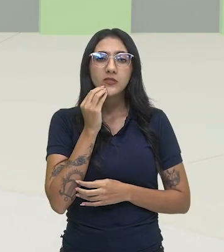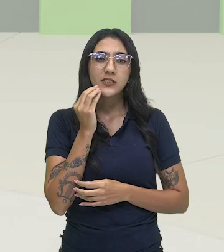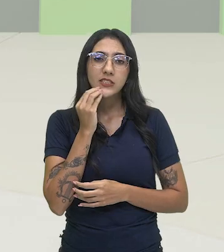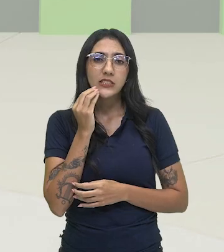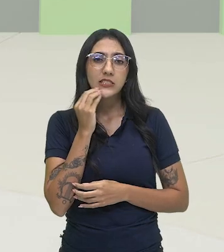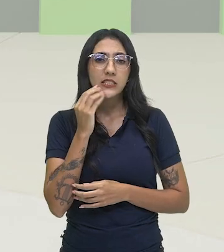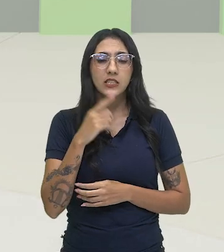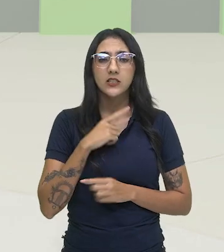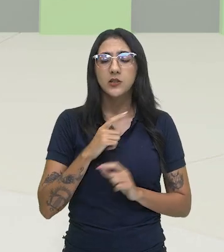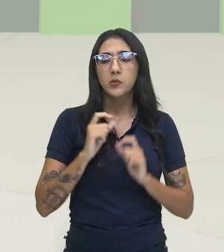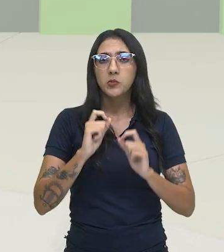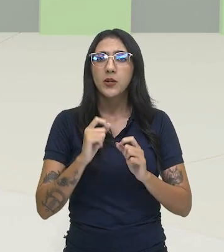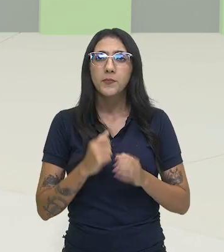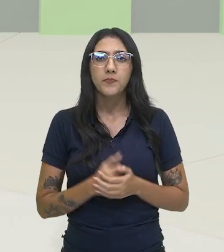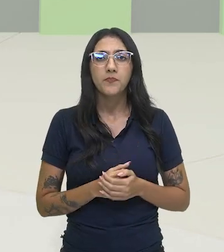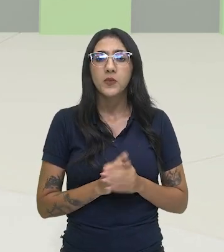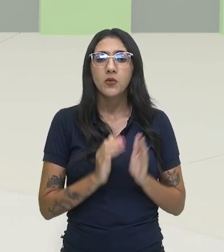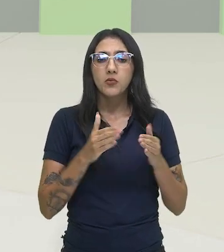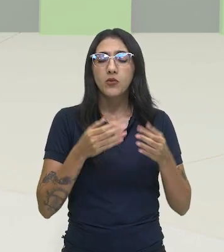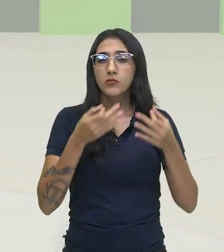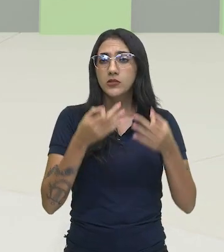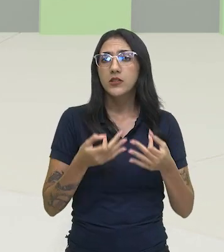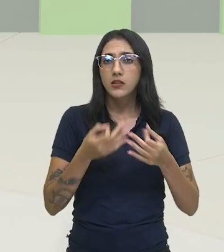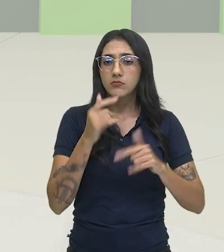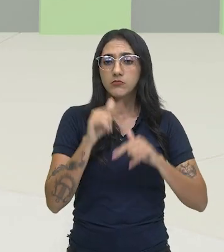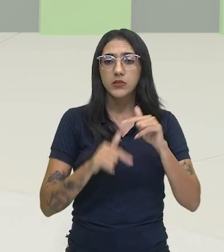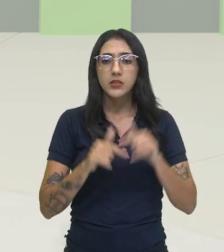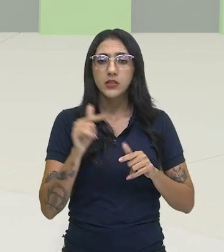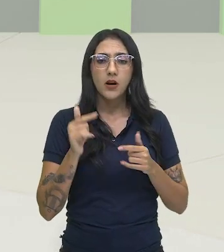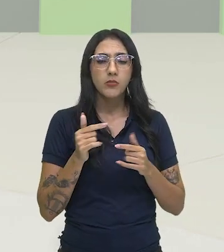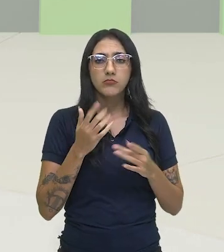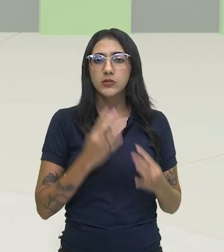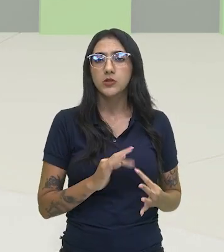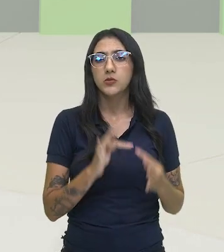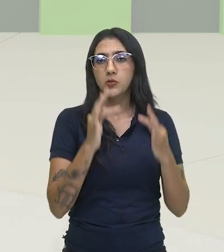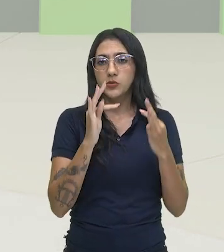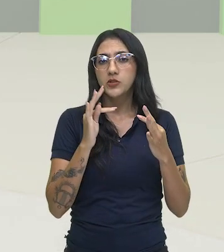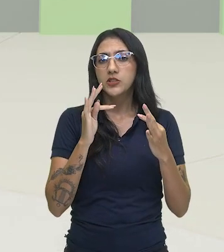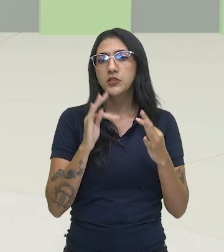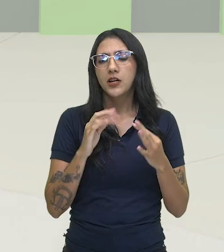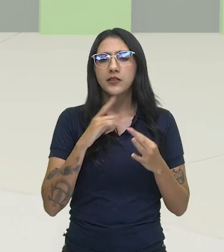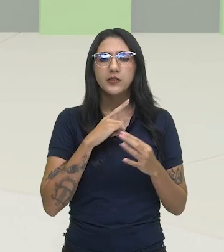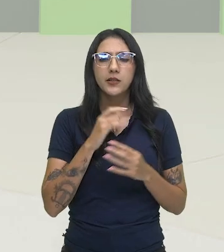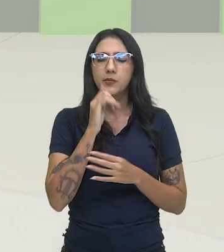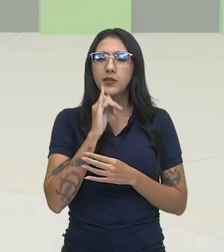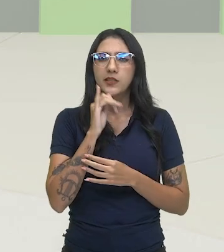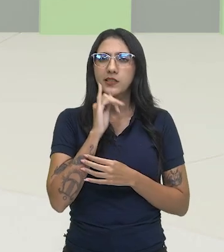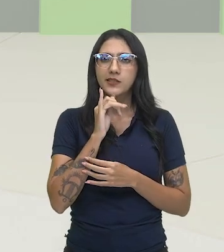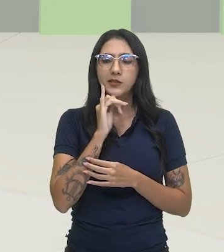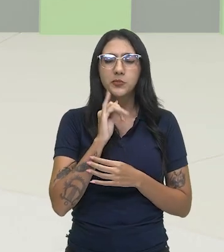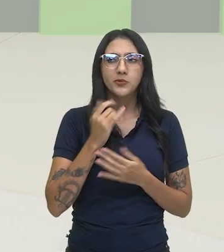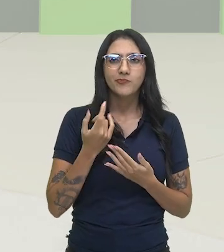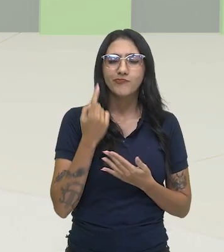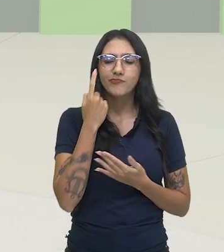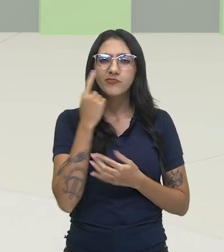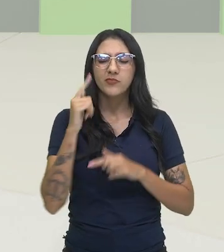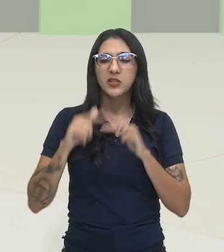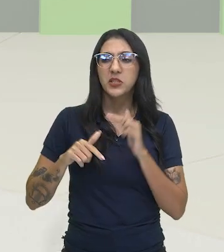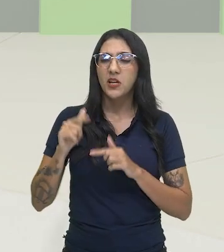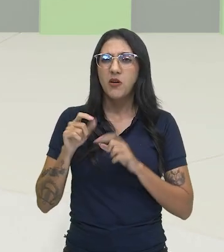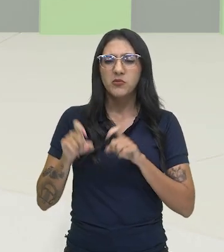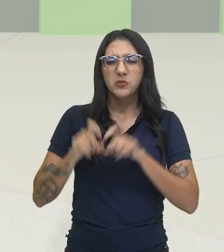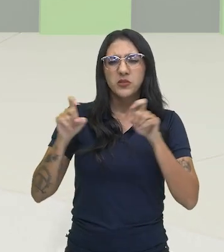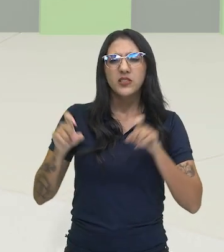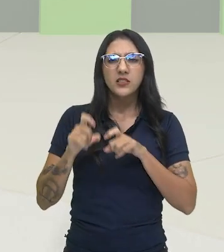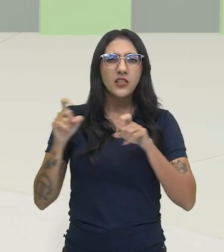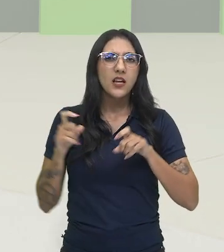um fim social a toda a tecnologia estacionada, né? São aqueles